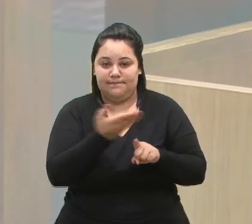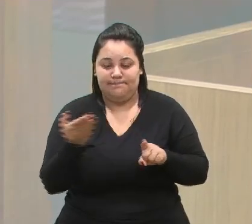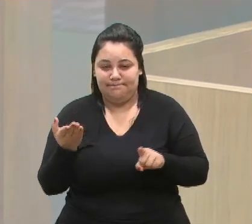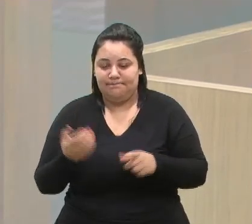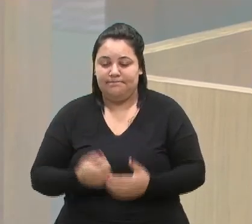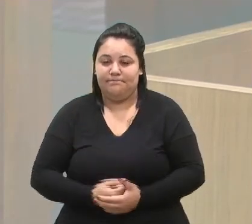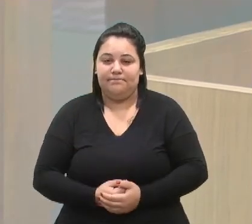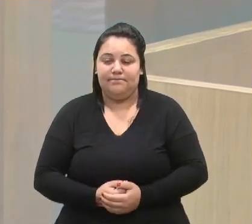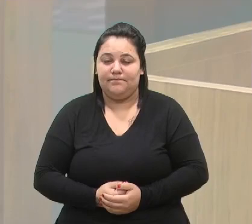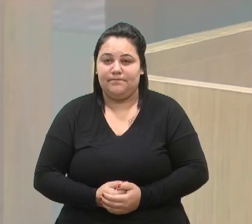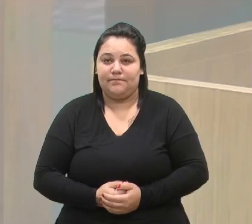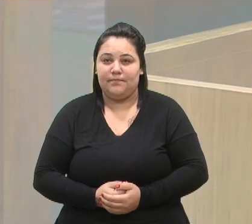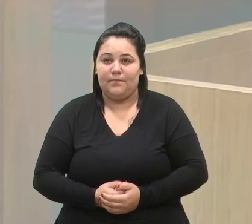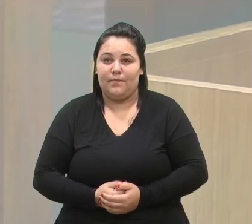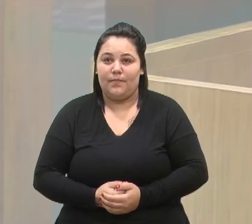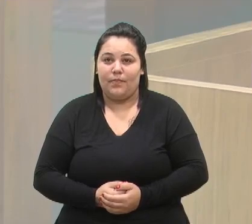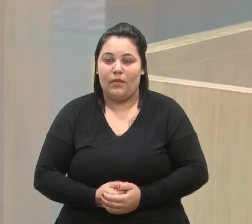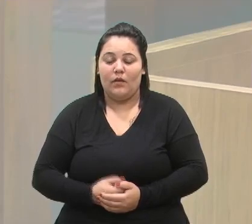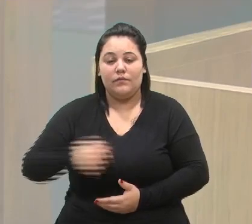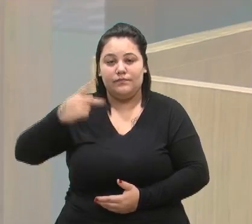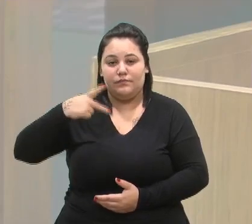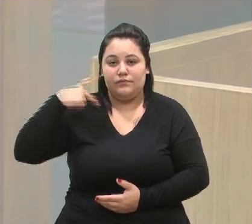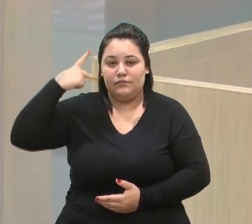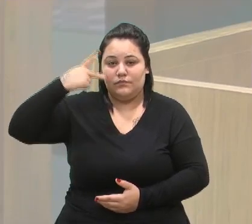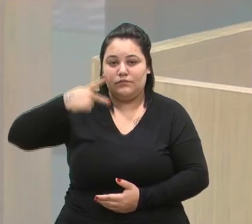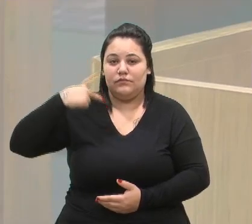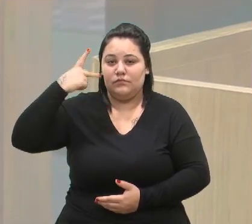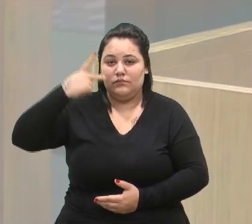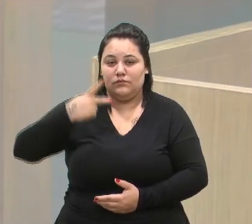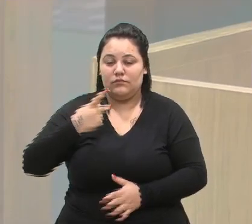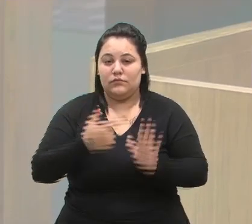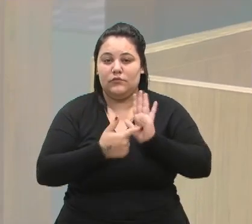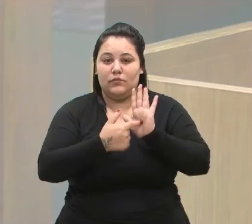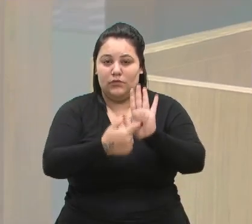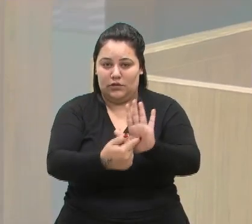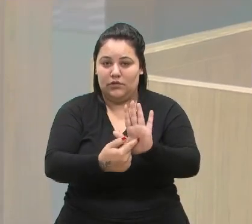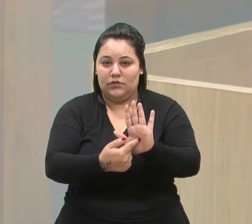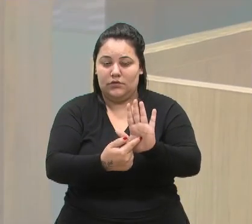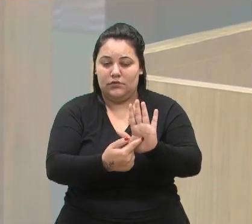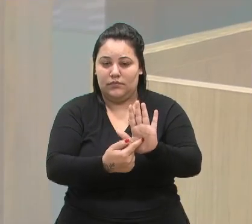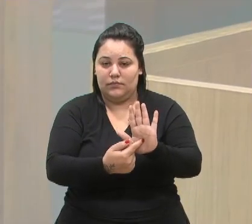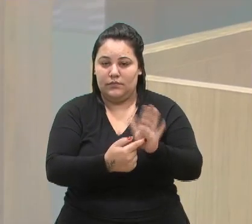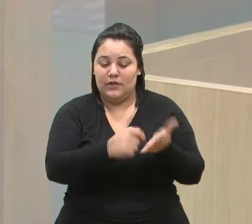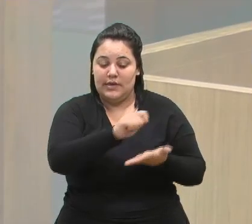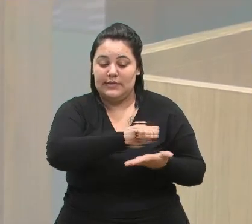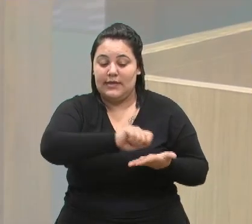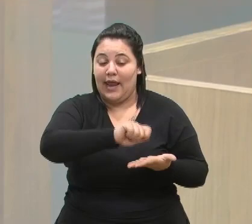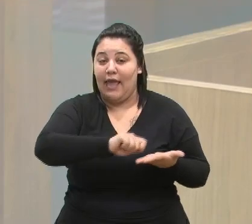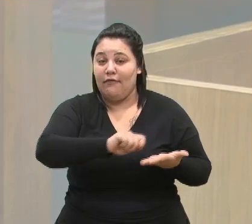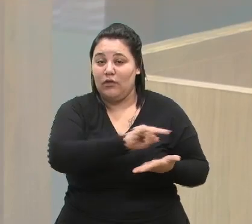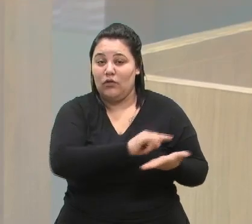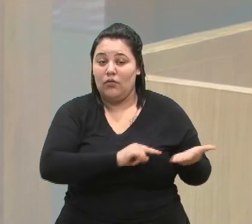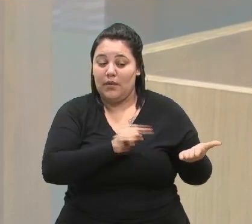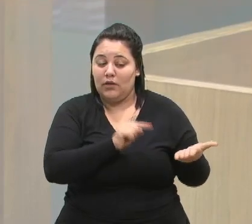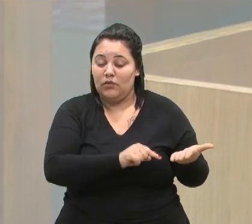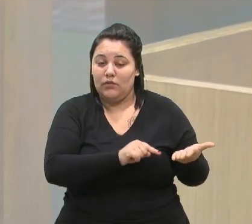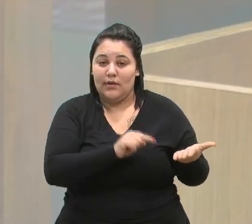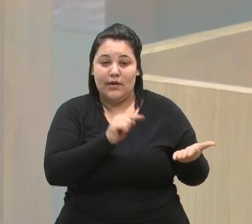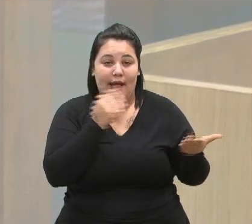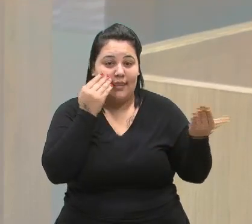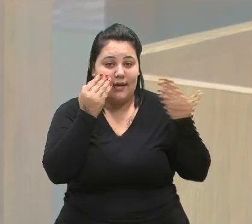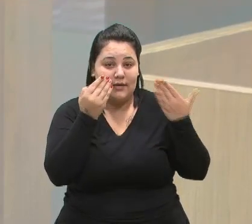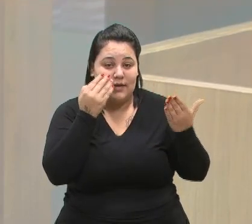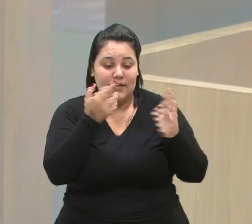vereadores. As vereadoras e os vereadores que a presente subscrevem, observadas as normas